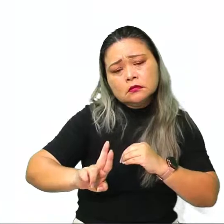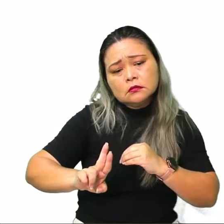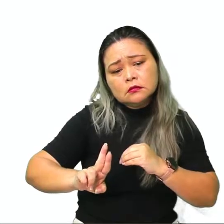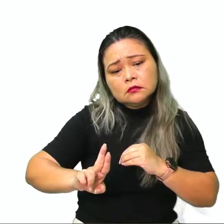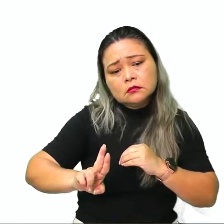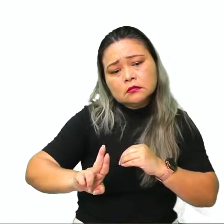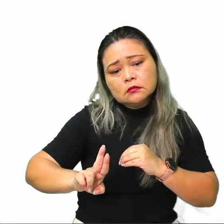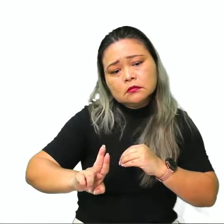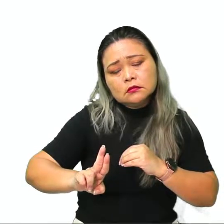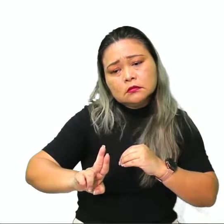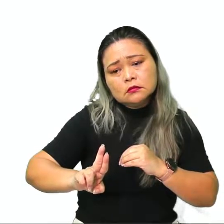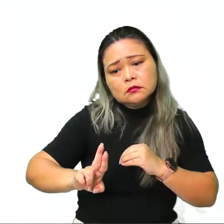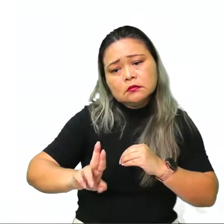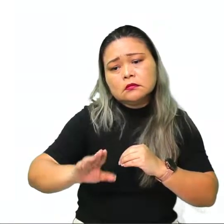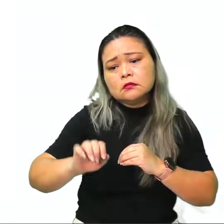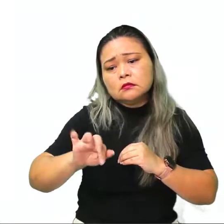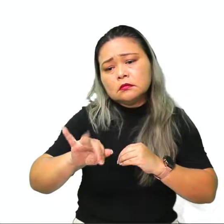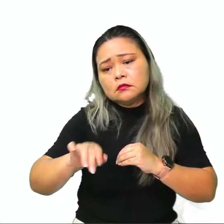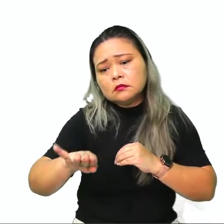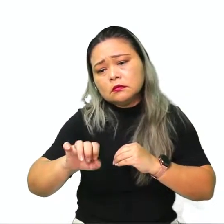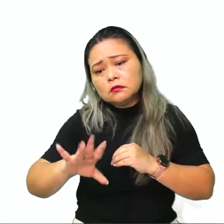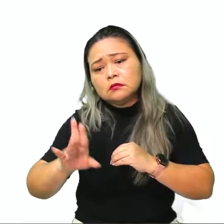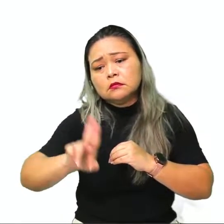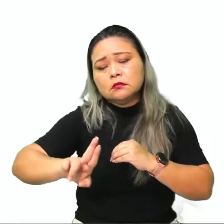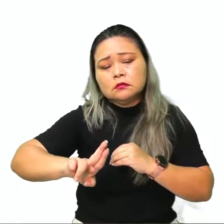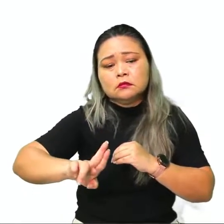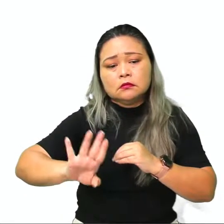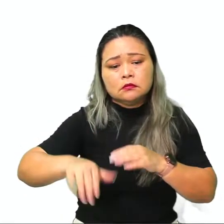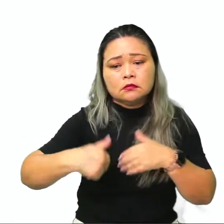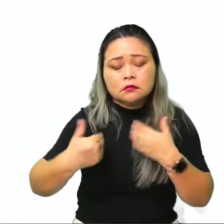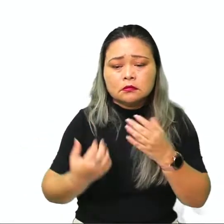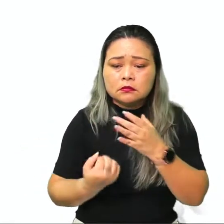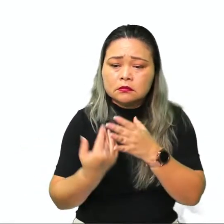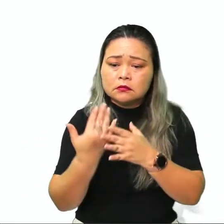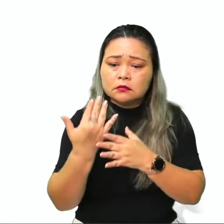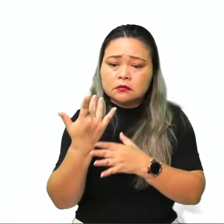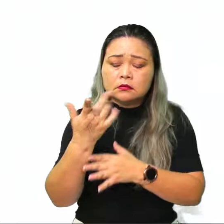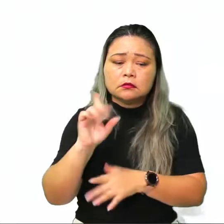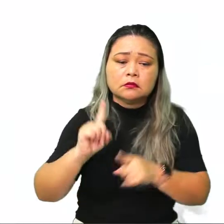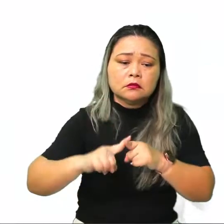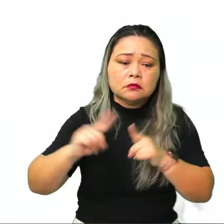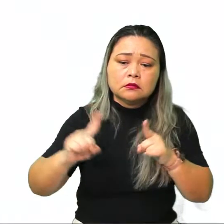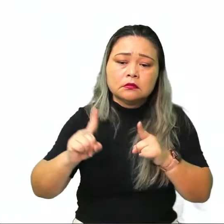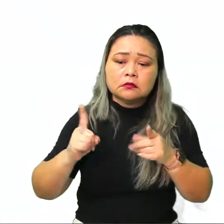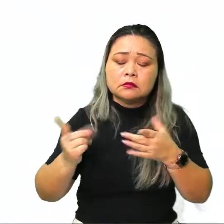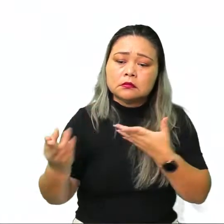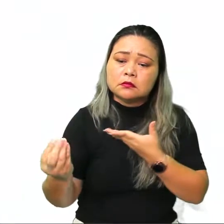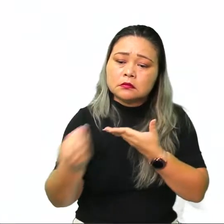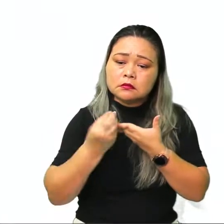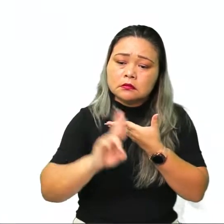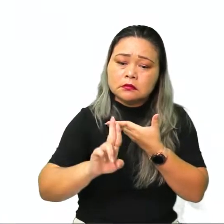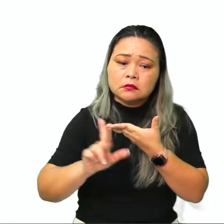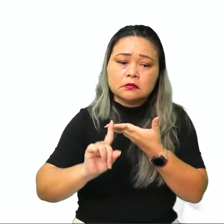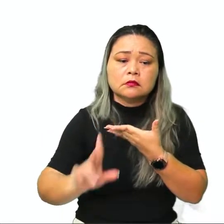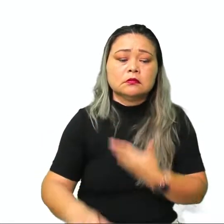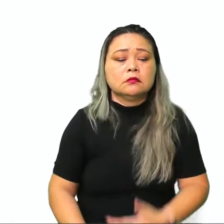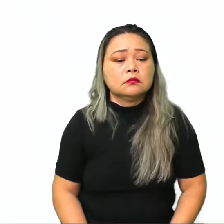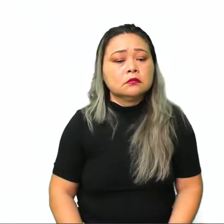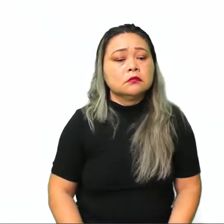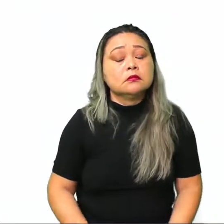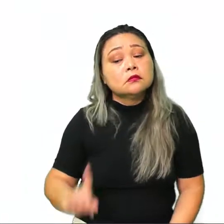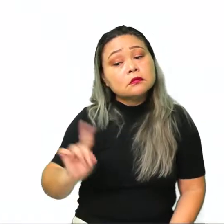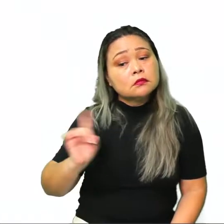Elas utilizavam enxofre e utilizavam, né, esses gases aí, mas elas não foram denominadas sulfobactérias